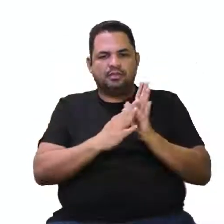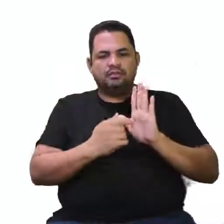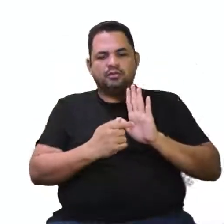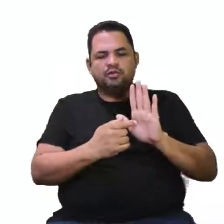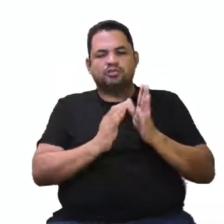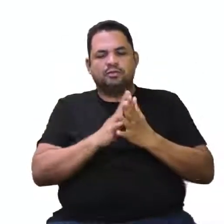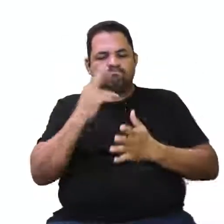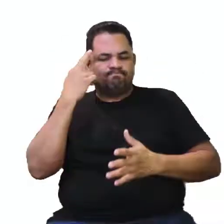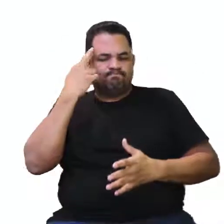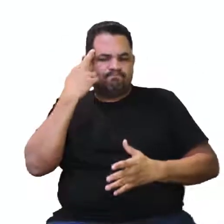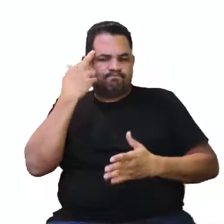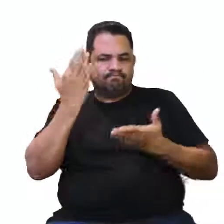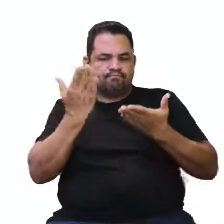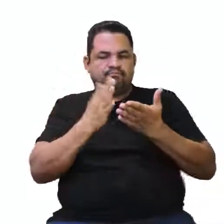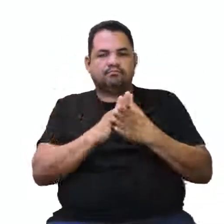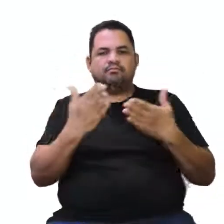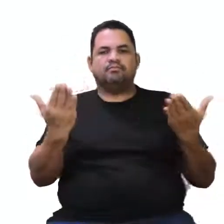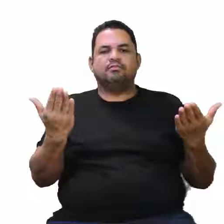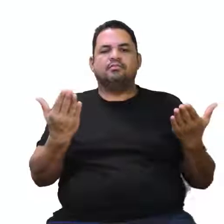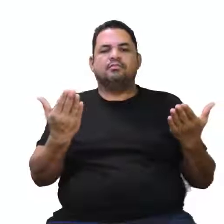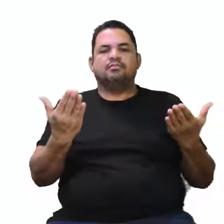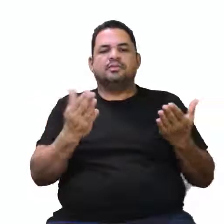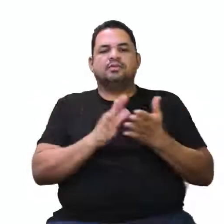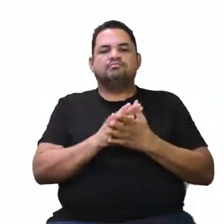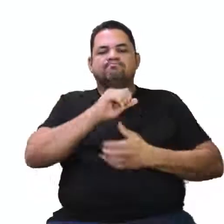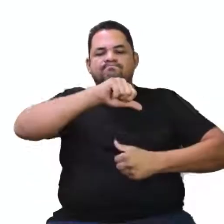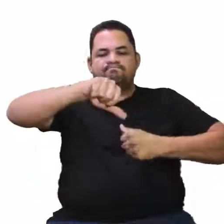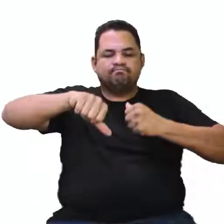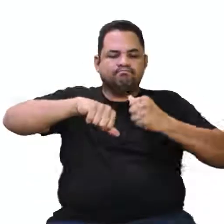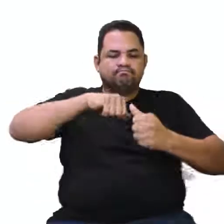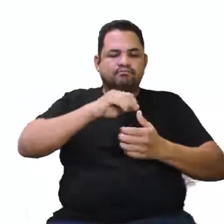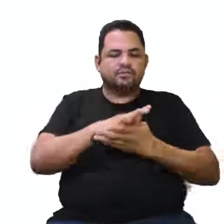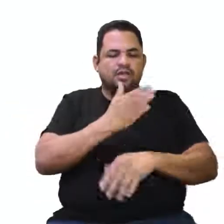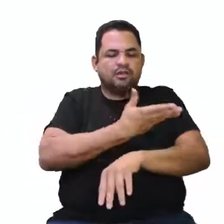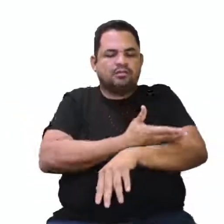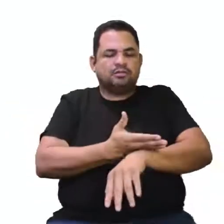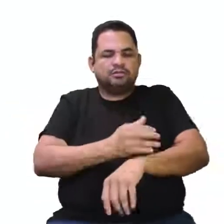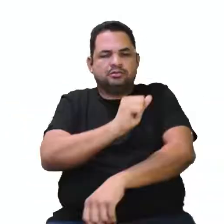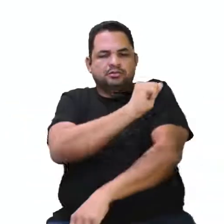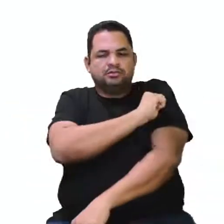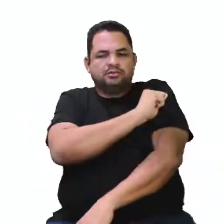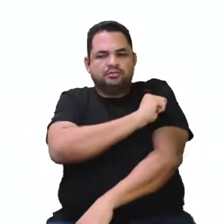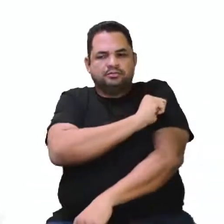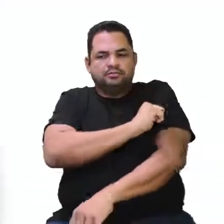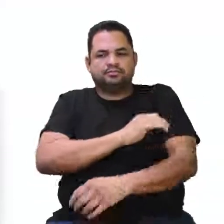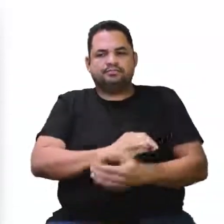trazer uma reflexão e quem sabe até uma mudança de hábito aí desse estudante.